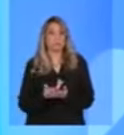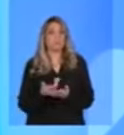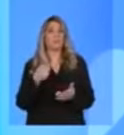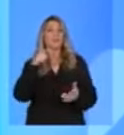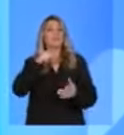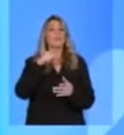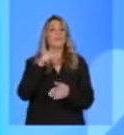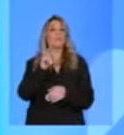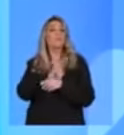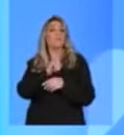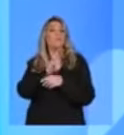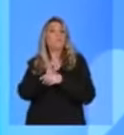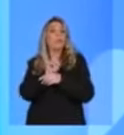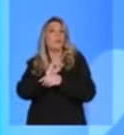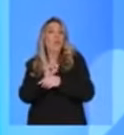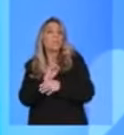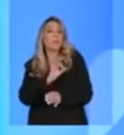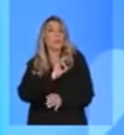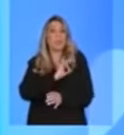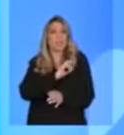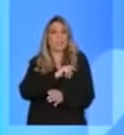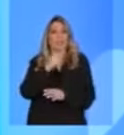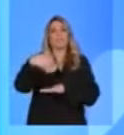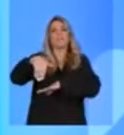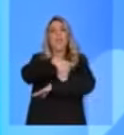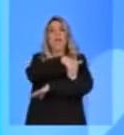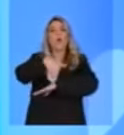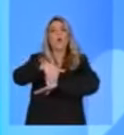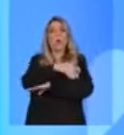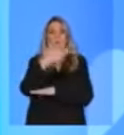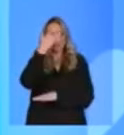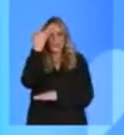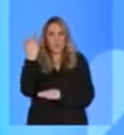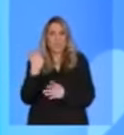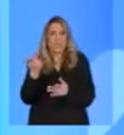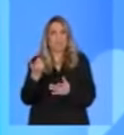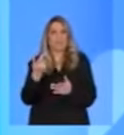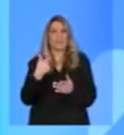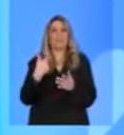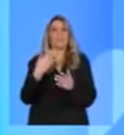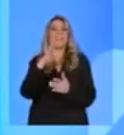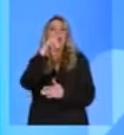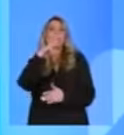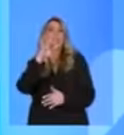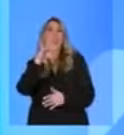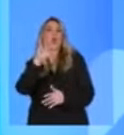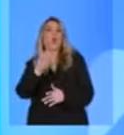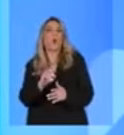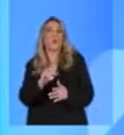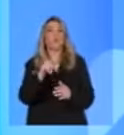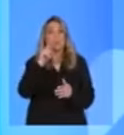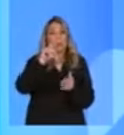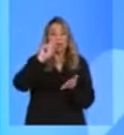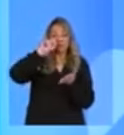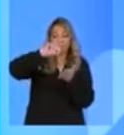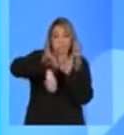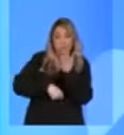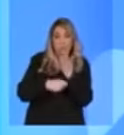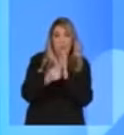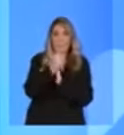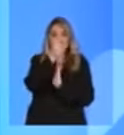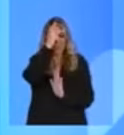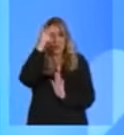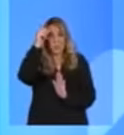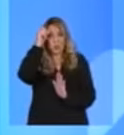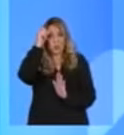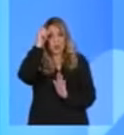eh o número de ambulantes licenciados a guarda ela tem que trabalhar a ordem pública mas tem que respeitar